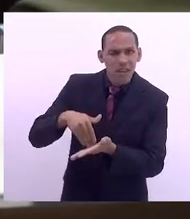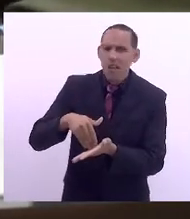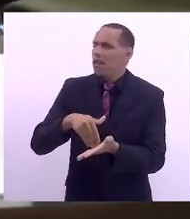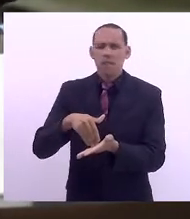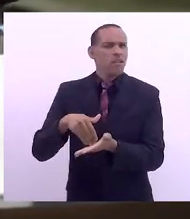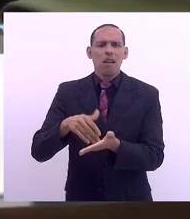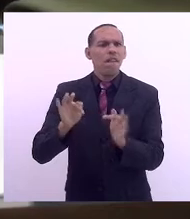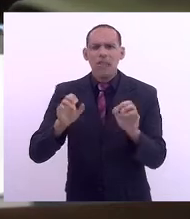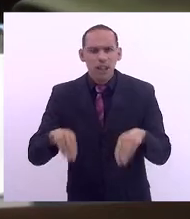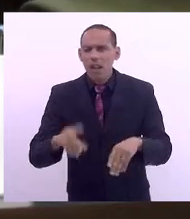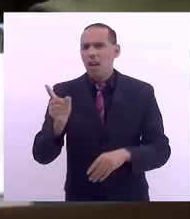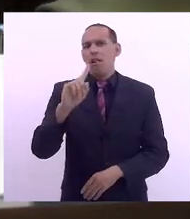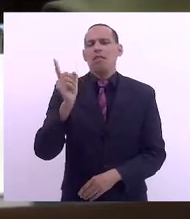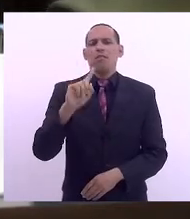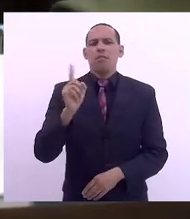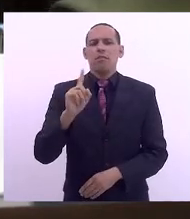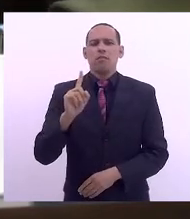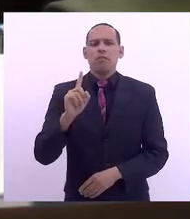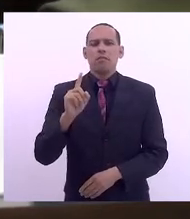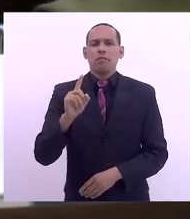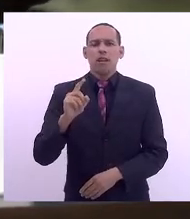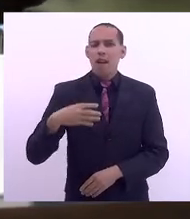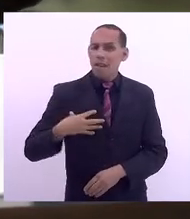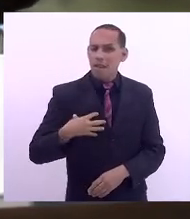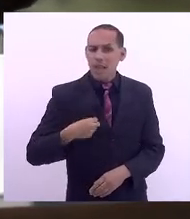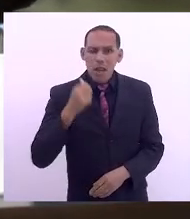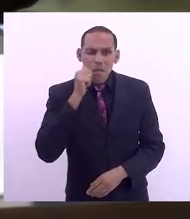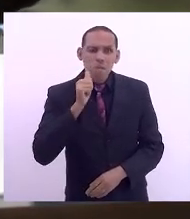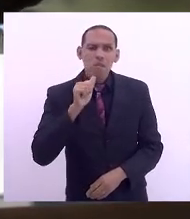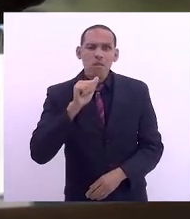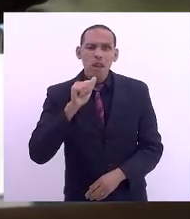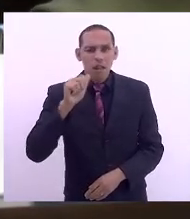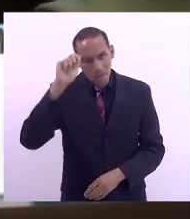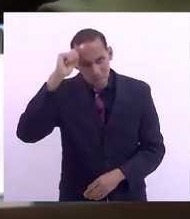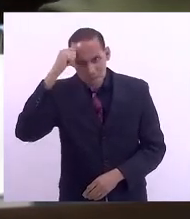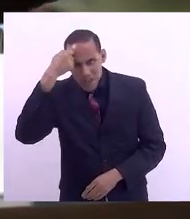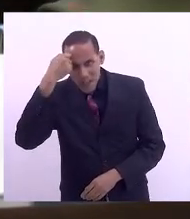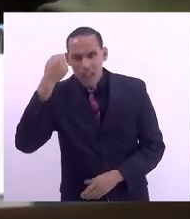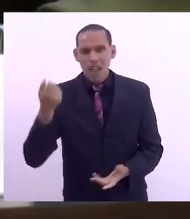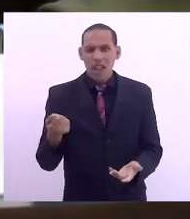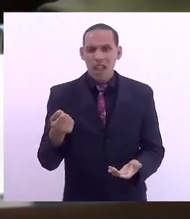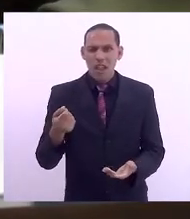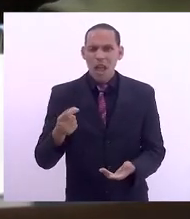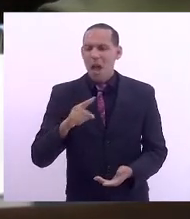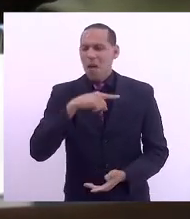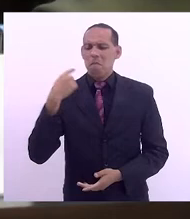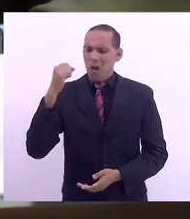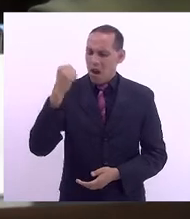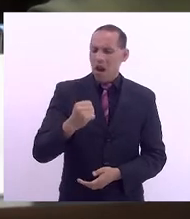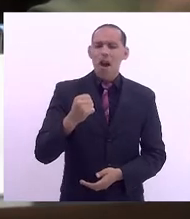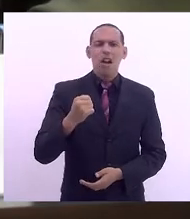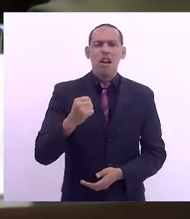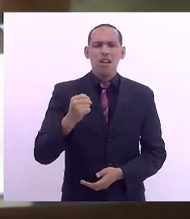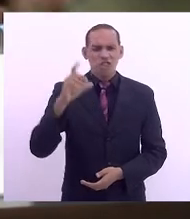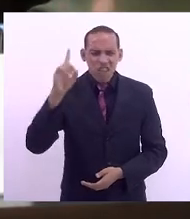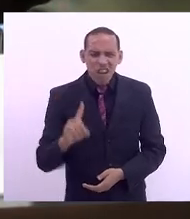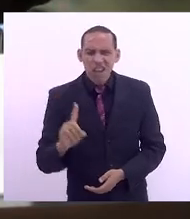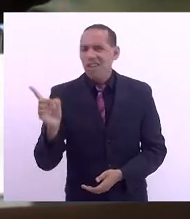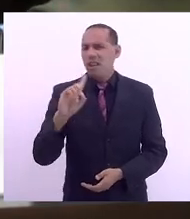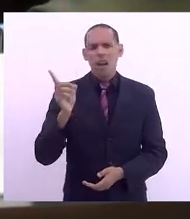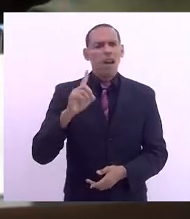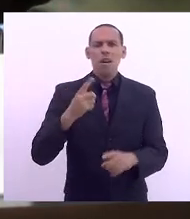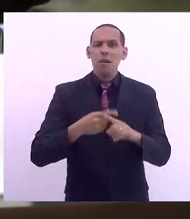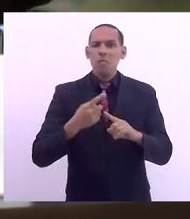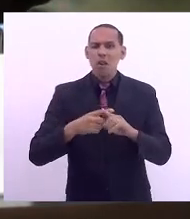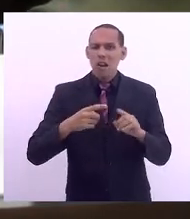Filho de mulher preta não pode ter direito à morte porque cometeu um ato infracional. Porque é isso que fazem